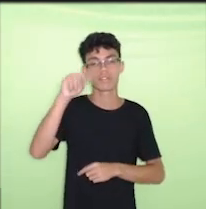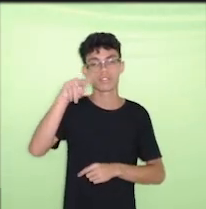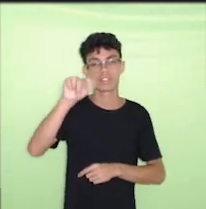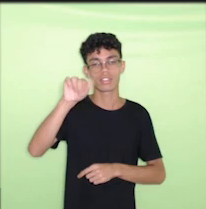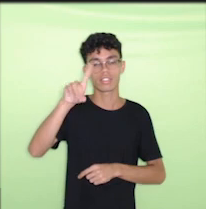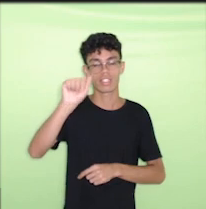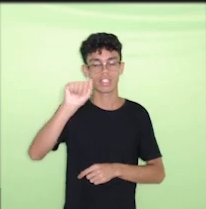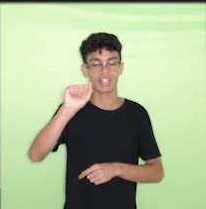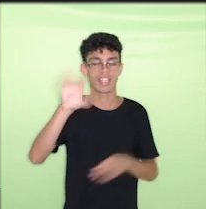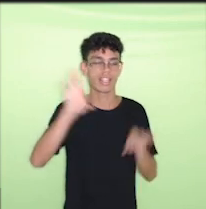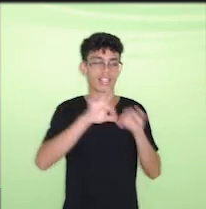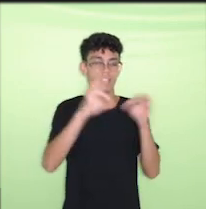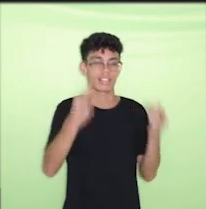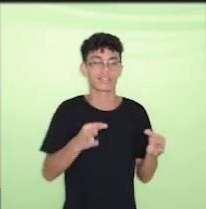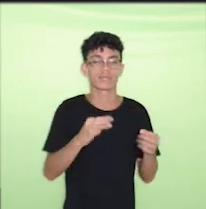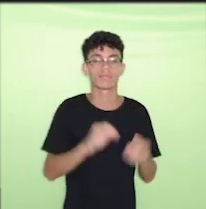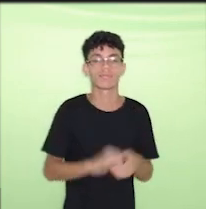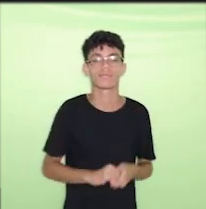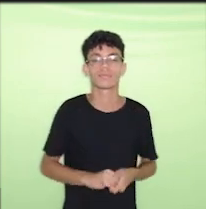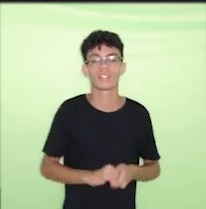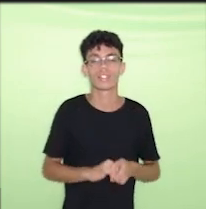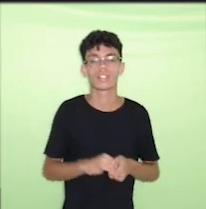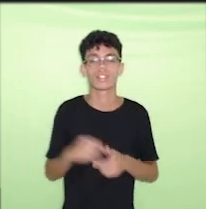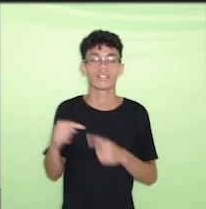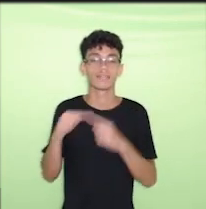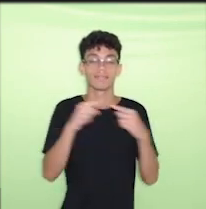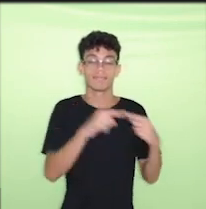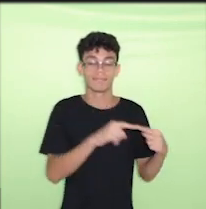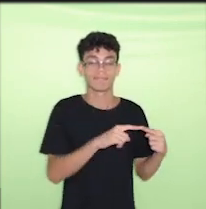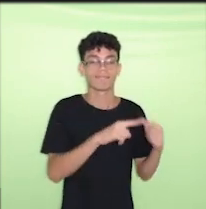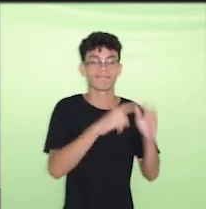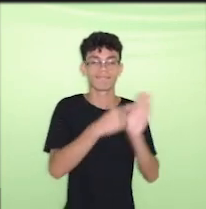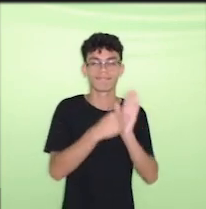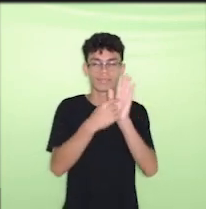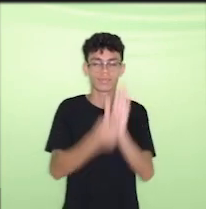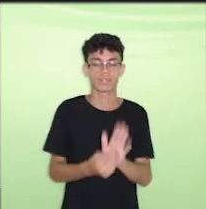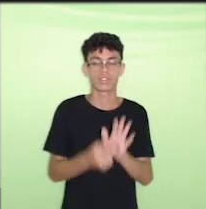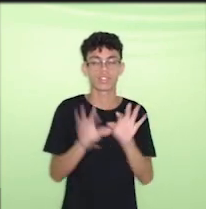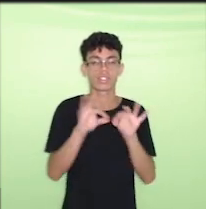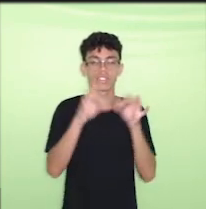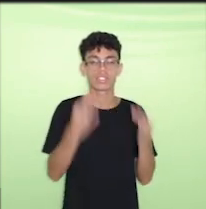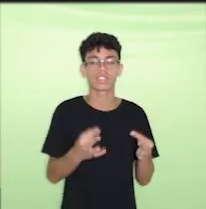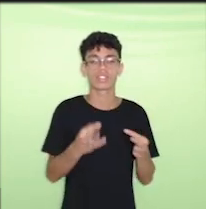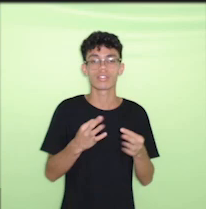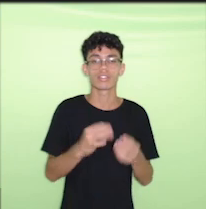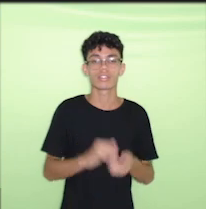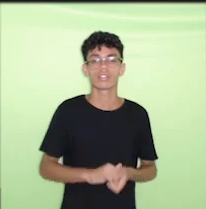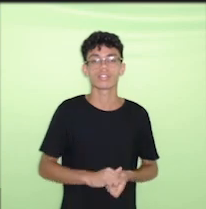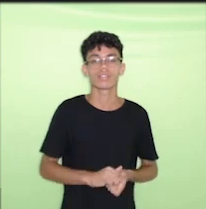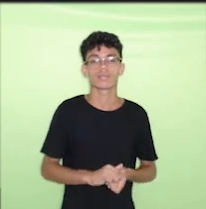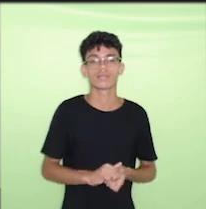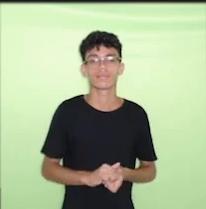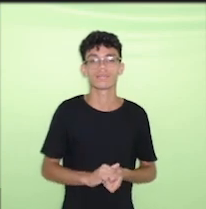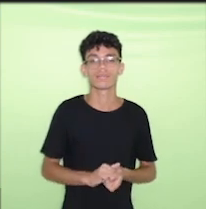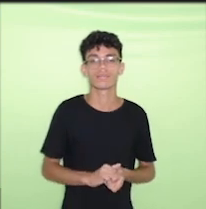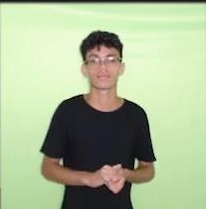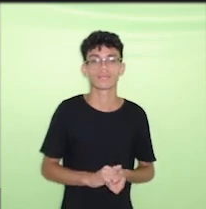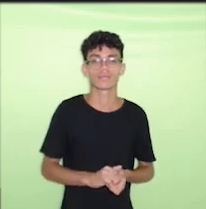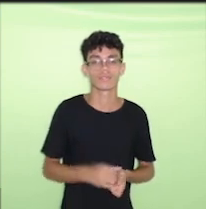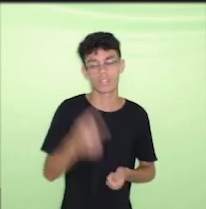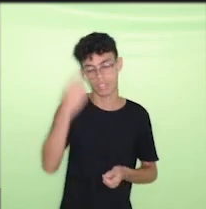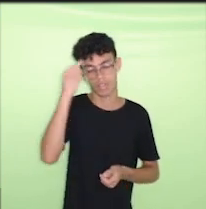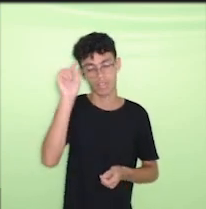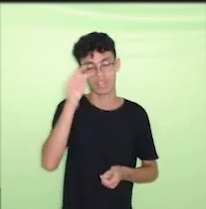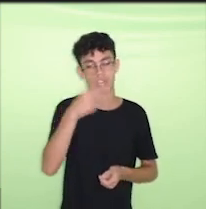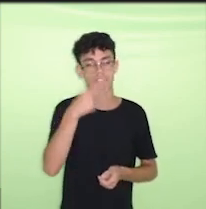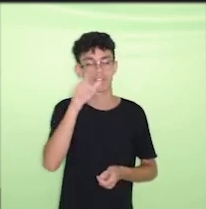muito simples, ele é muito elementar. A relação está posta, assim, quase como se a gente não pudesse duvidar do que ela está falando, entendeu? Não poder